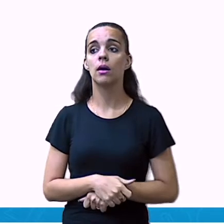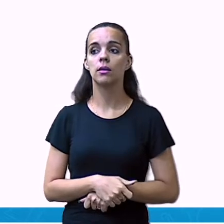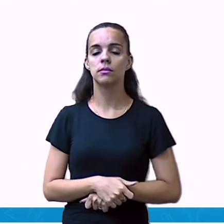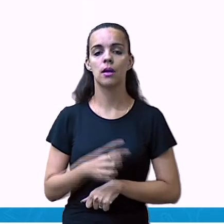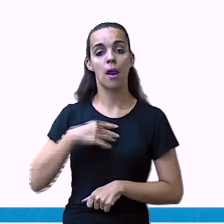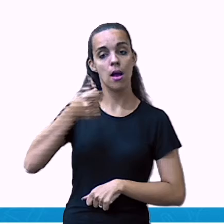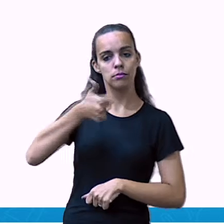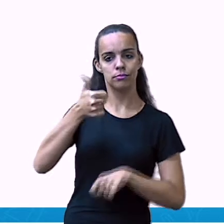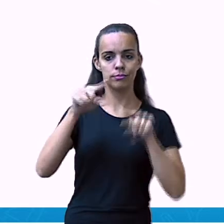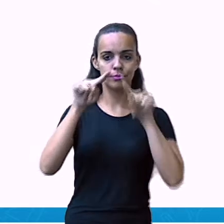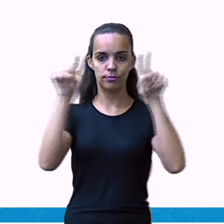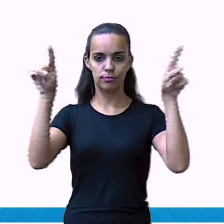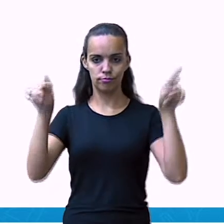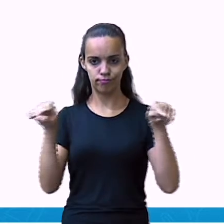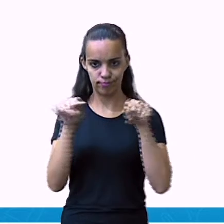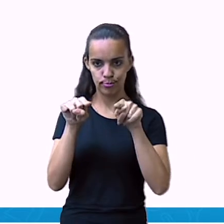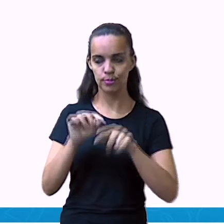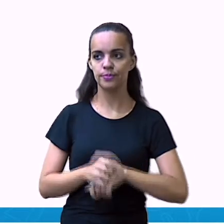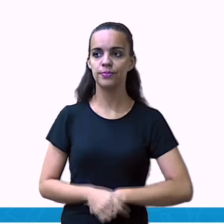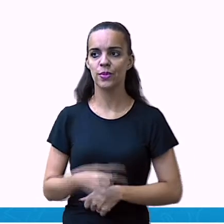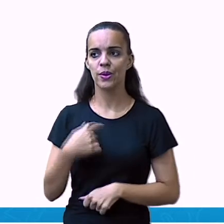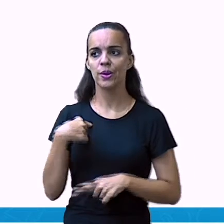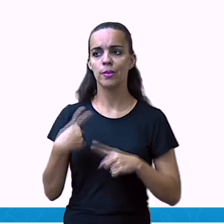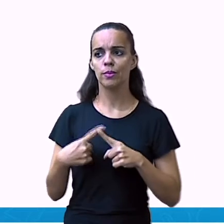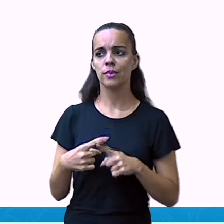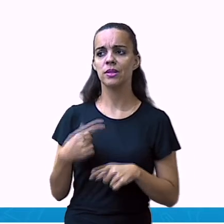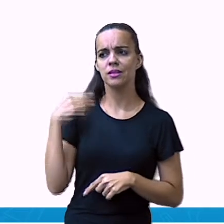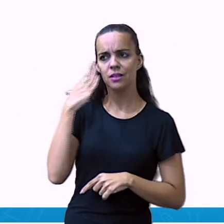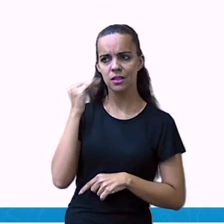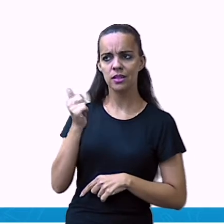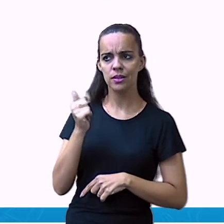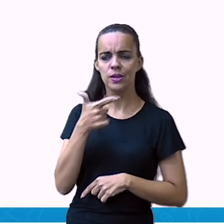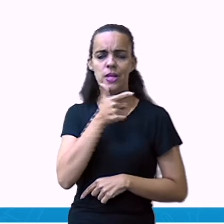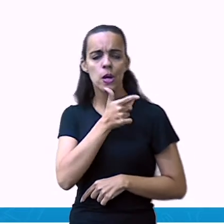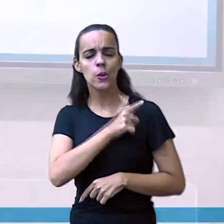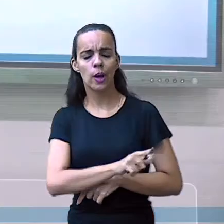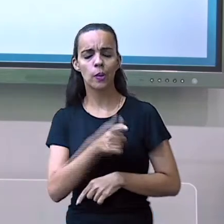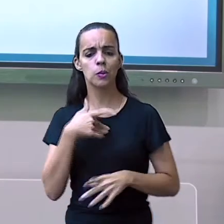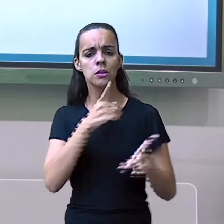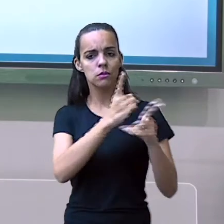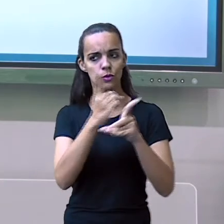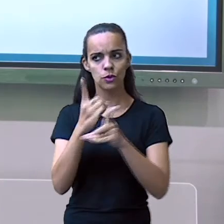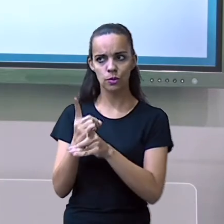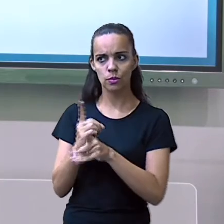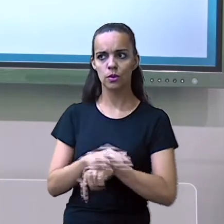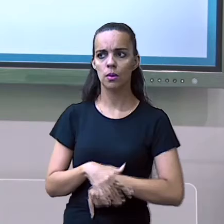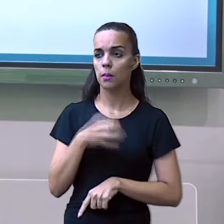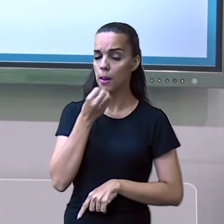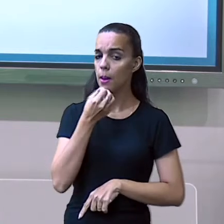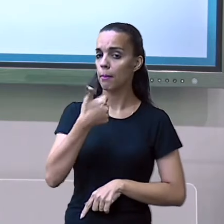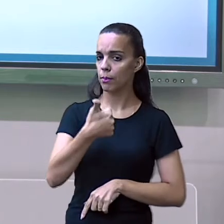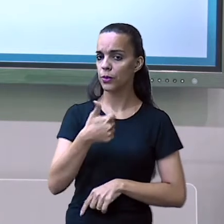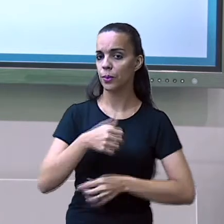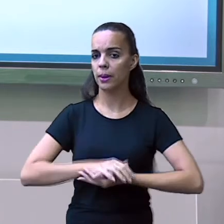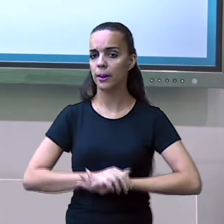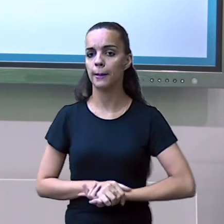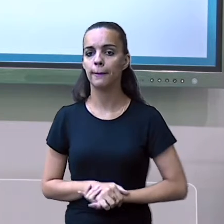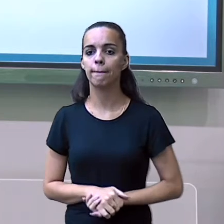O primeiro quadrinho, não é mesmo? Vocês conseguiram identificar? Muito